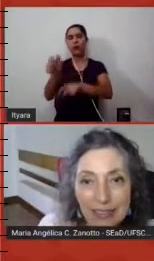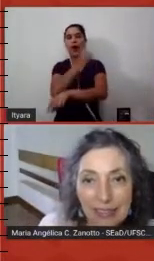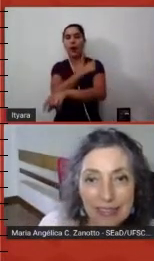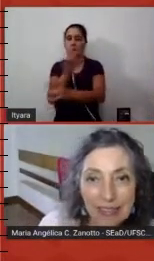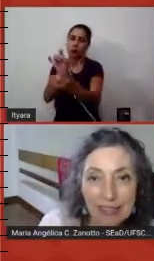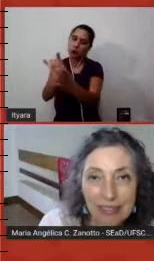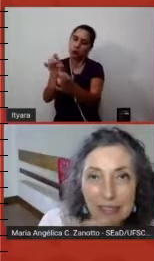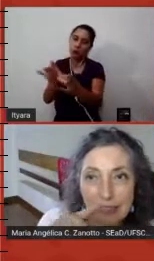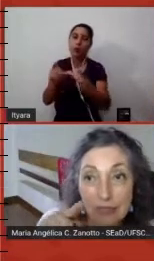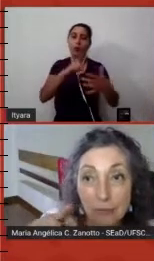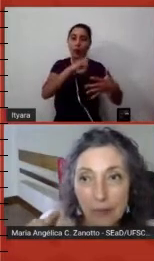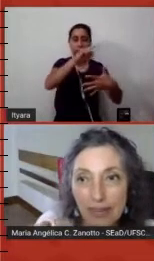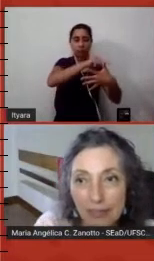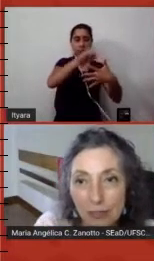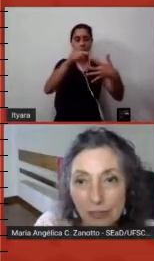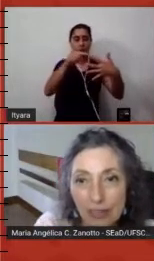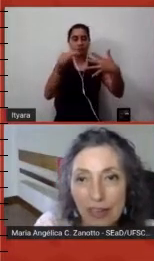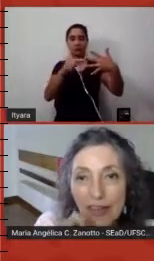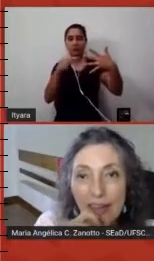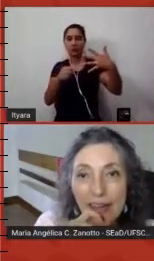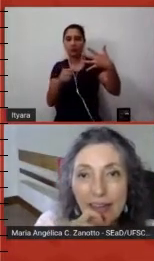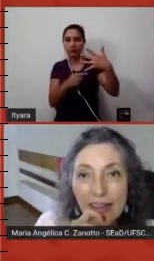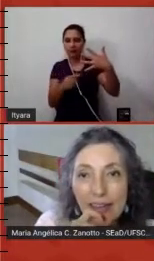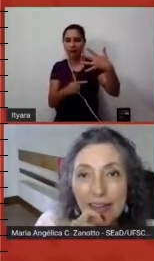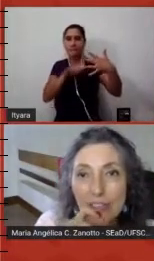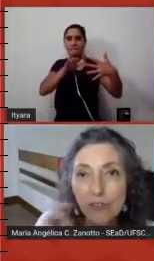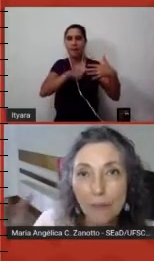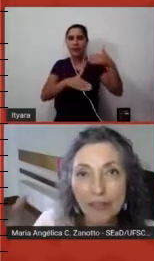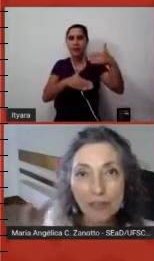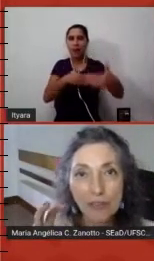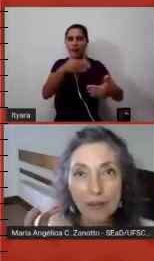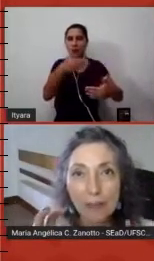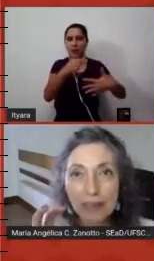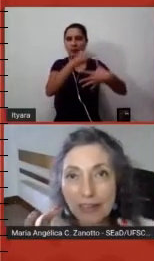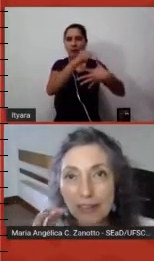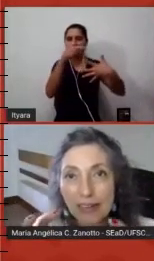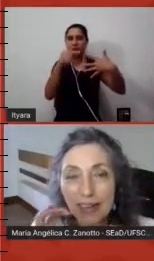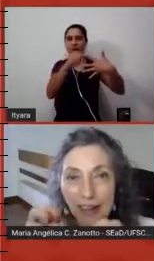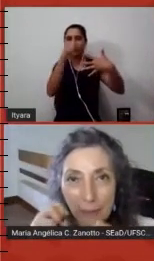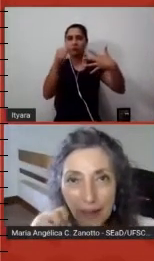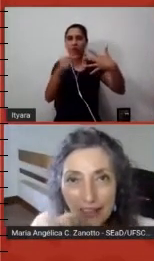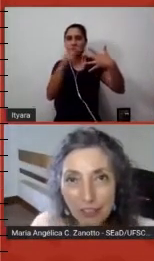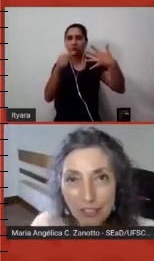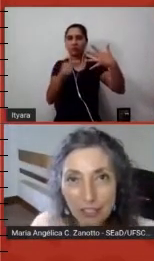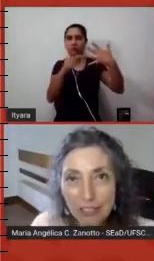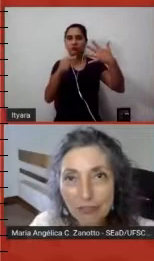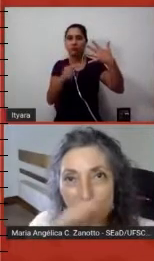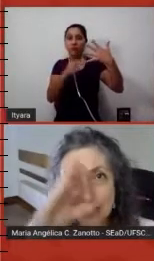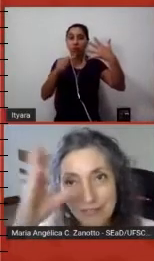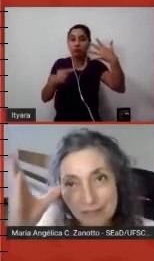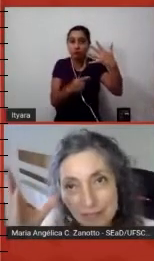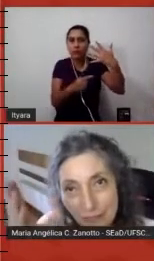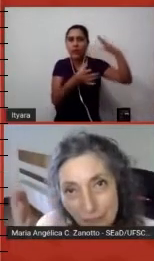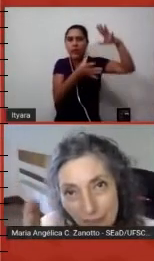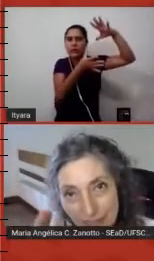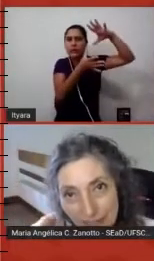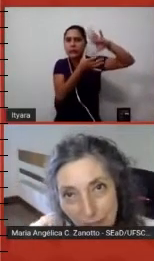segue esses passos de forma que fica bem amarradinho